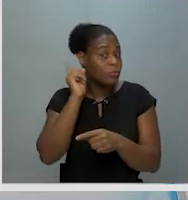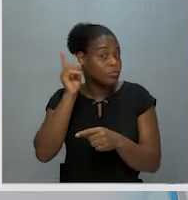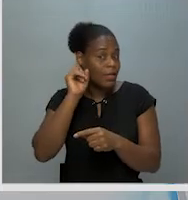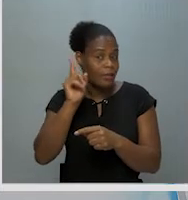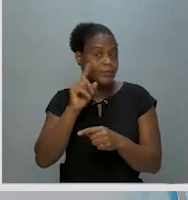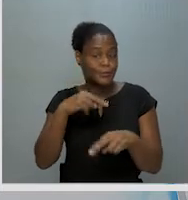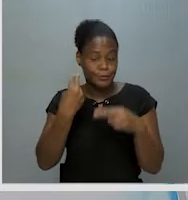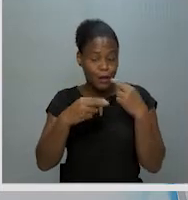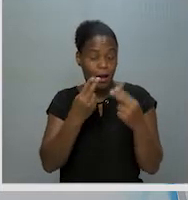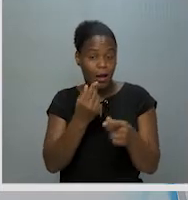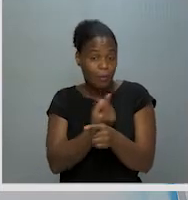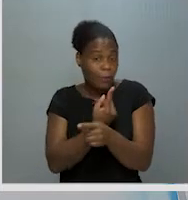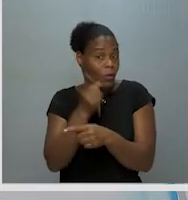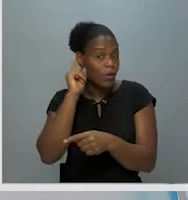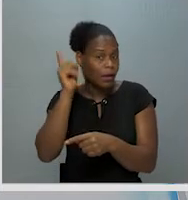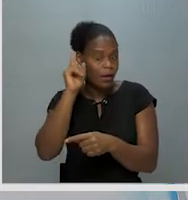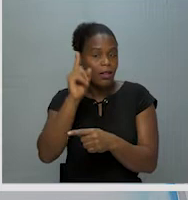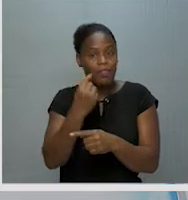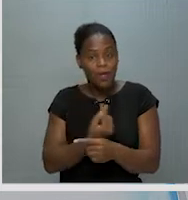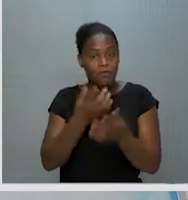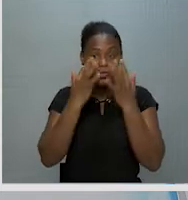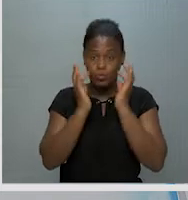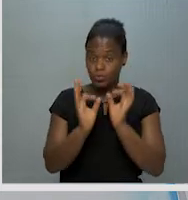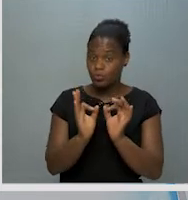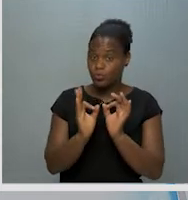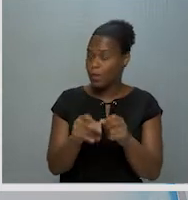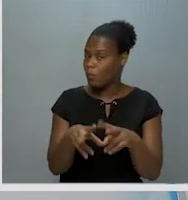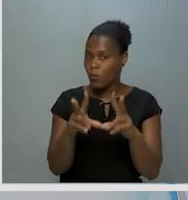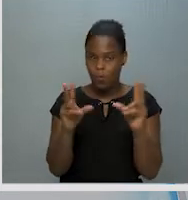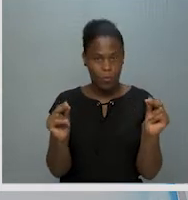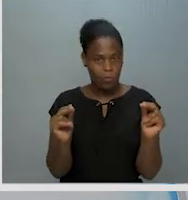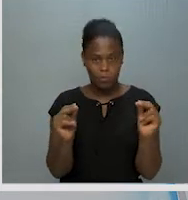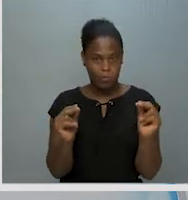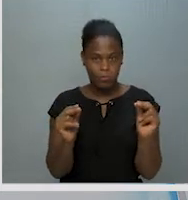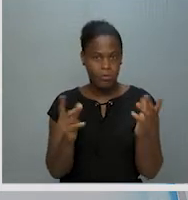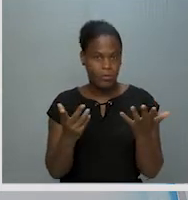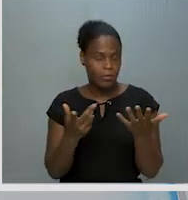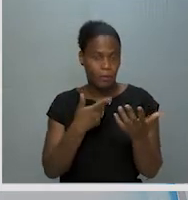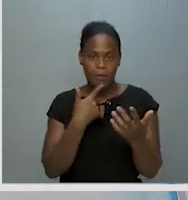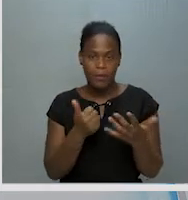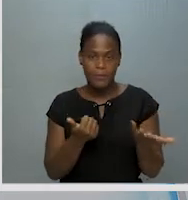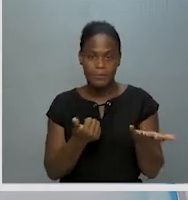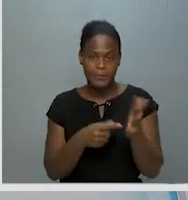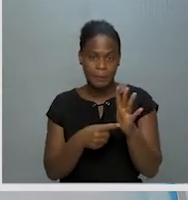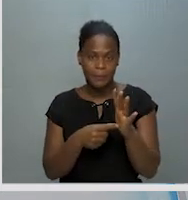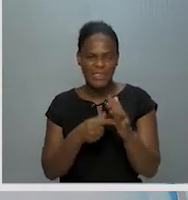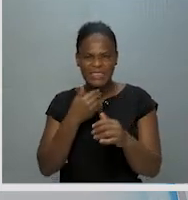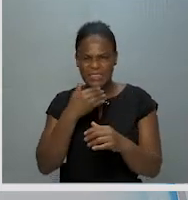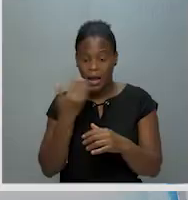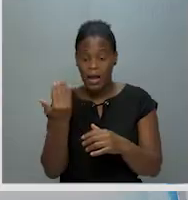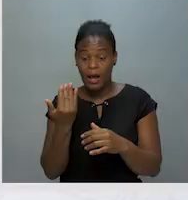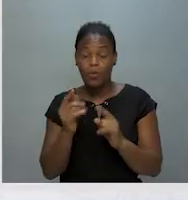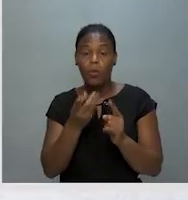que devemos tomar alguma cautela no que devemos introduzir logo de